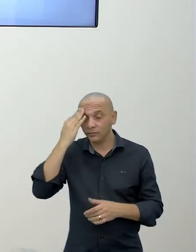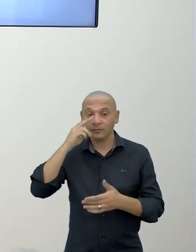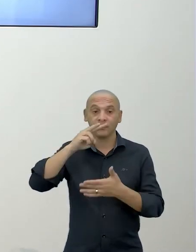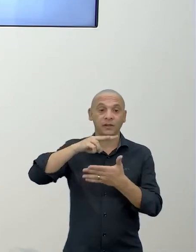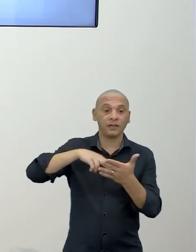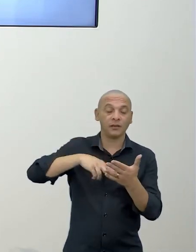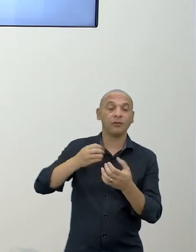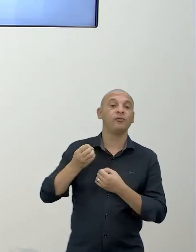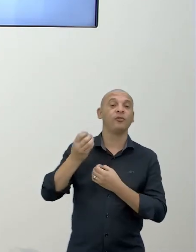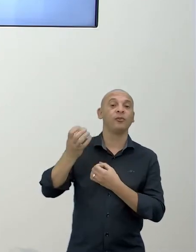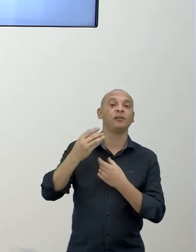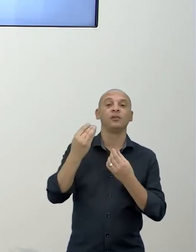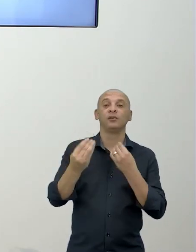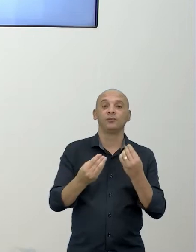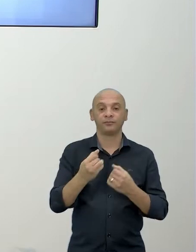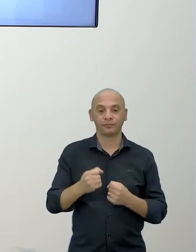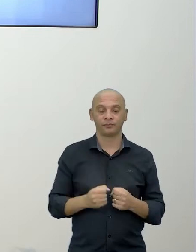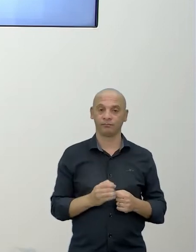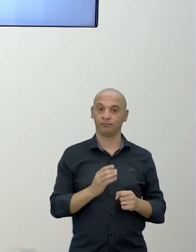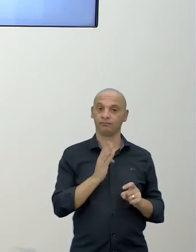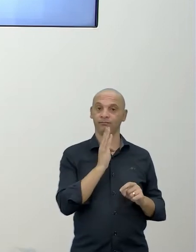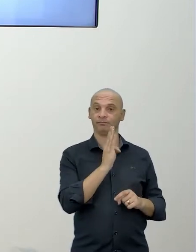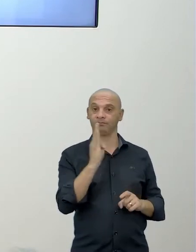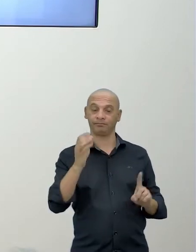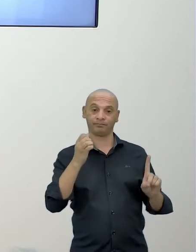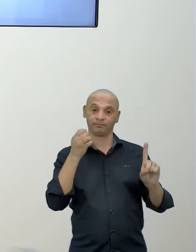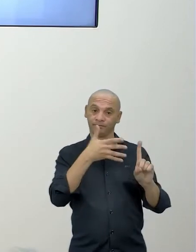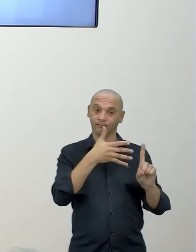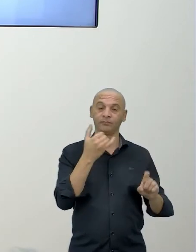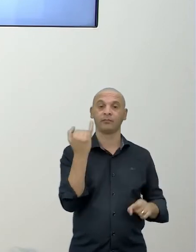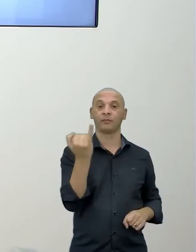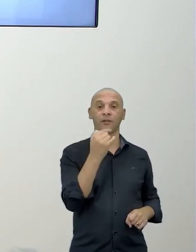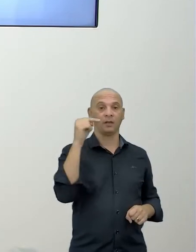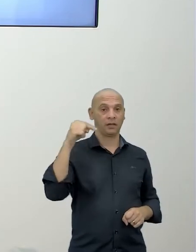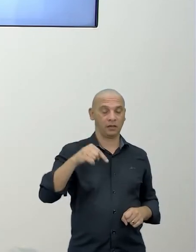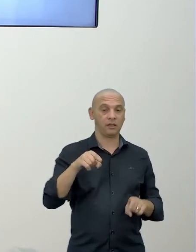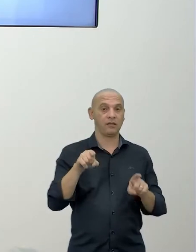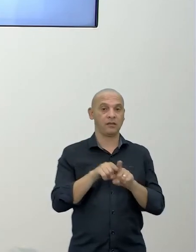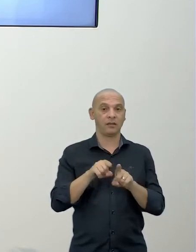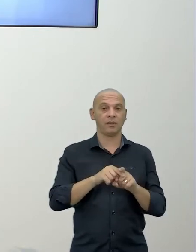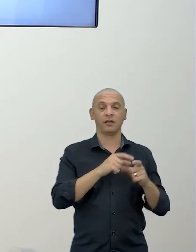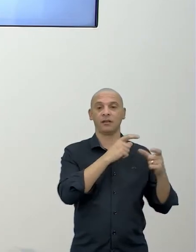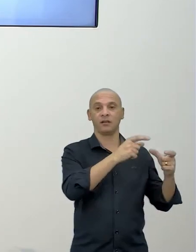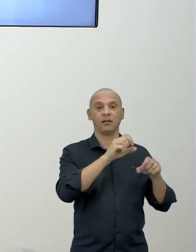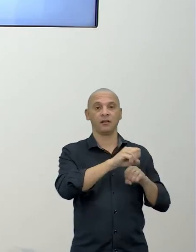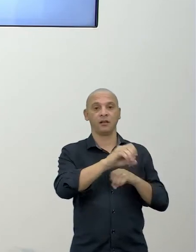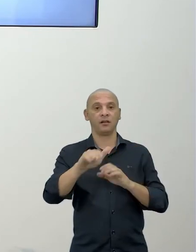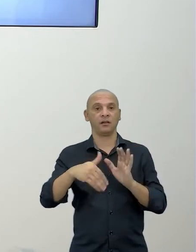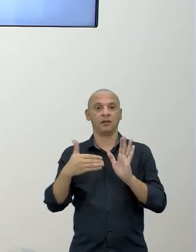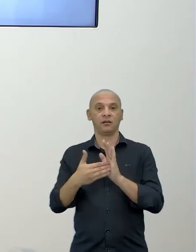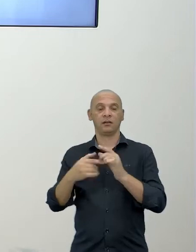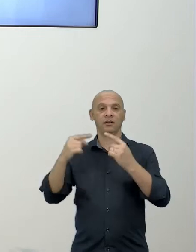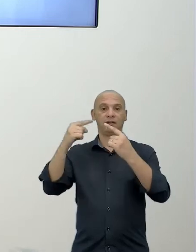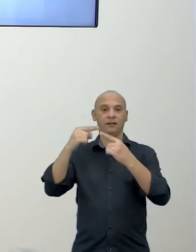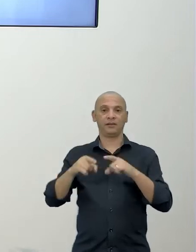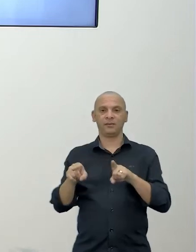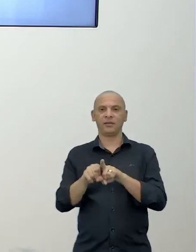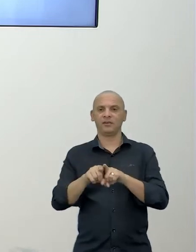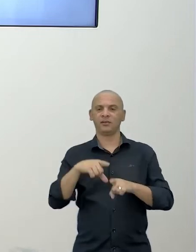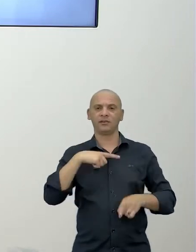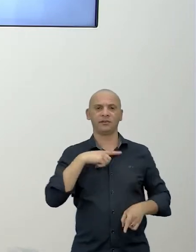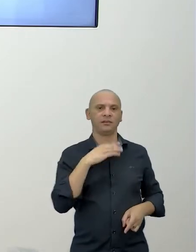da onde você tirou que o Giddens falou isso? Da onde você leu e tirou essa informação? Então, a bibliografia é